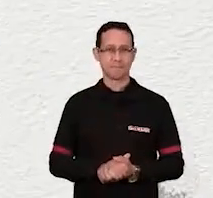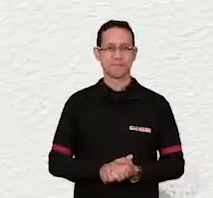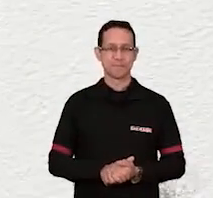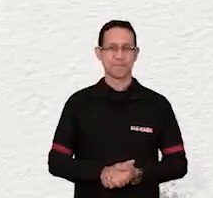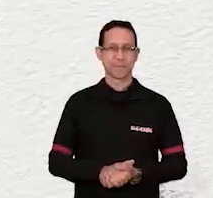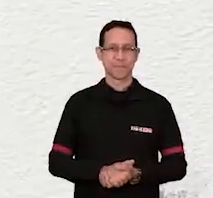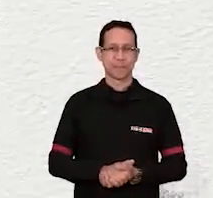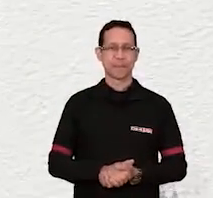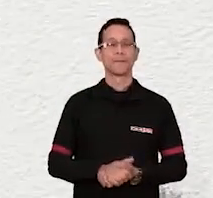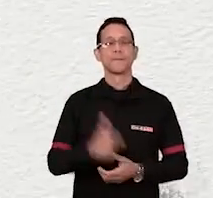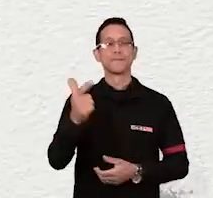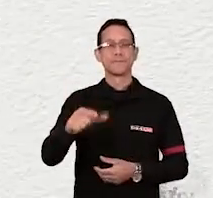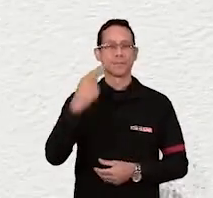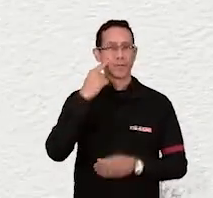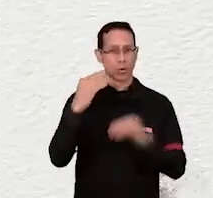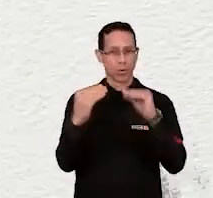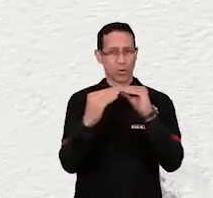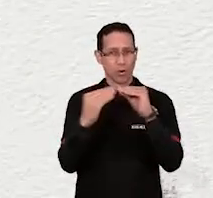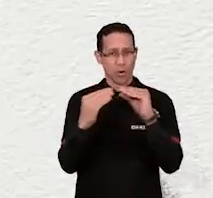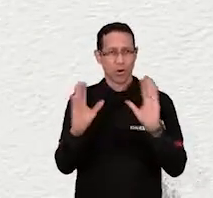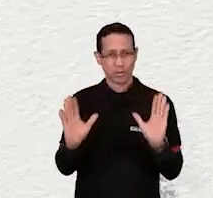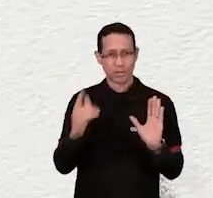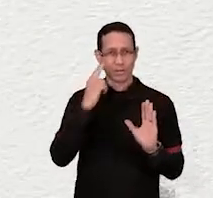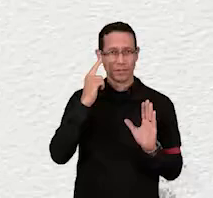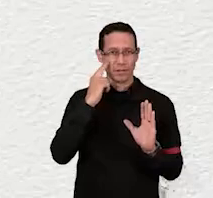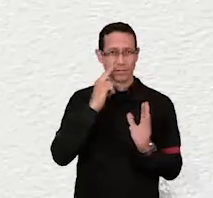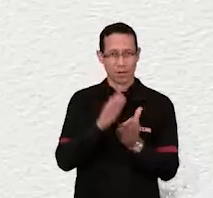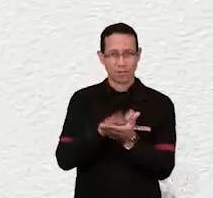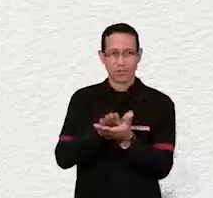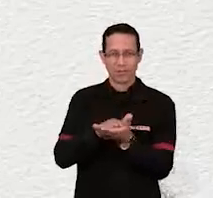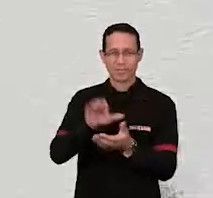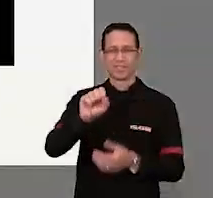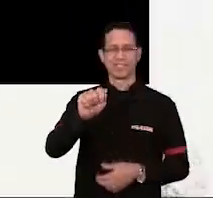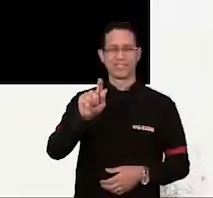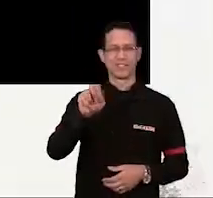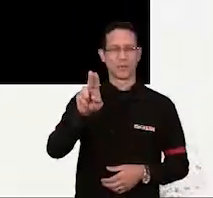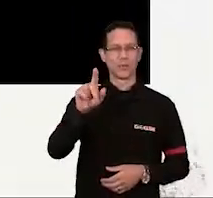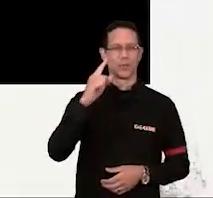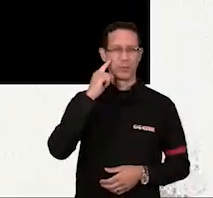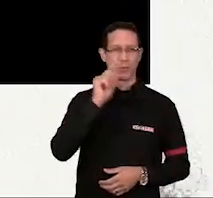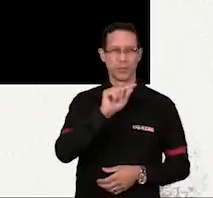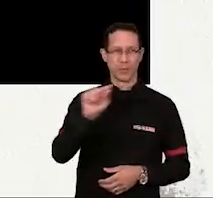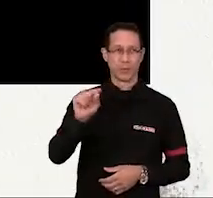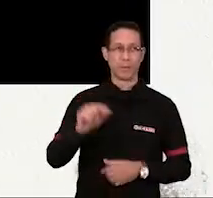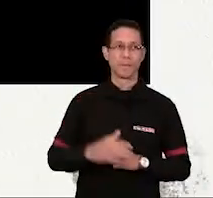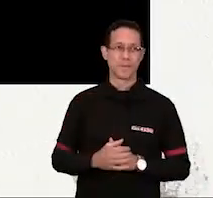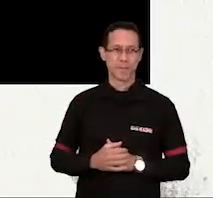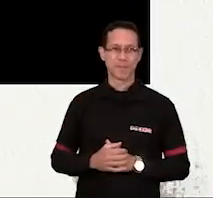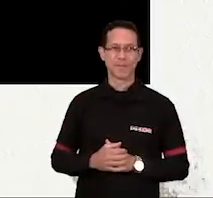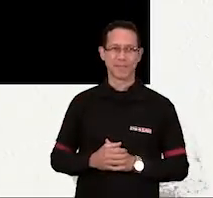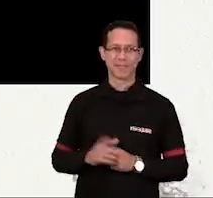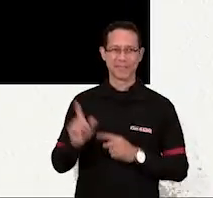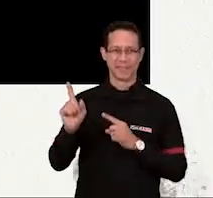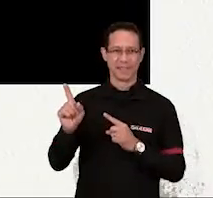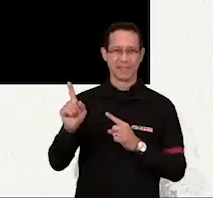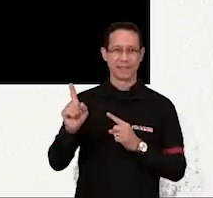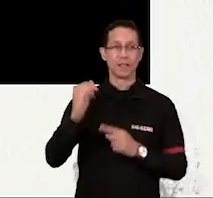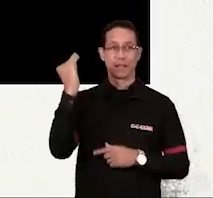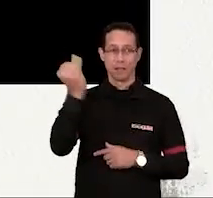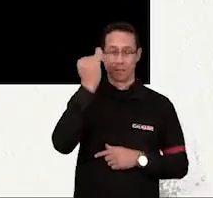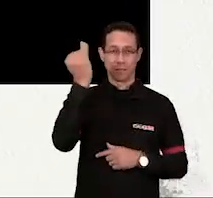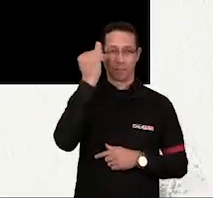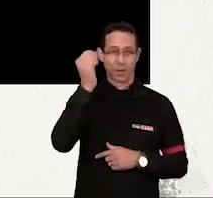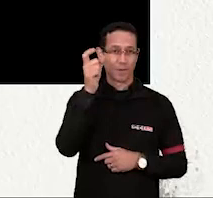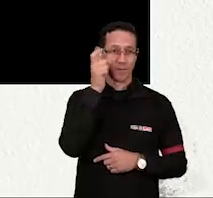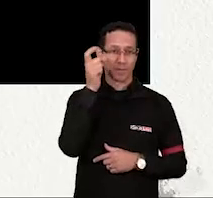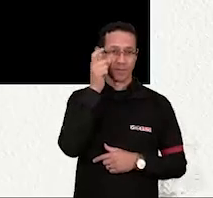Ainda, eu não sei se você concorda comigo, está aí em sua homenagem, Sagu, isso é algo muito importante de ser